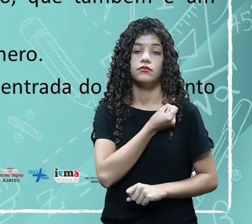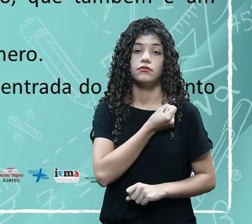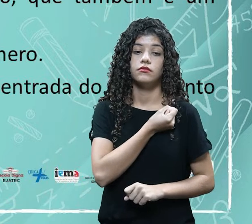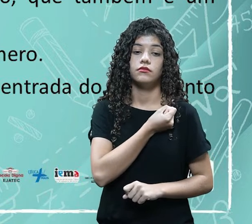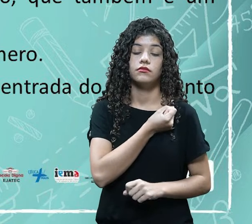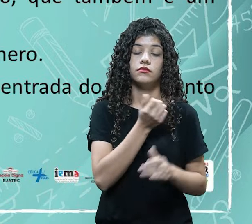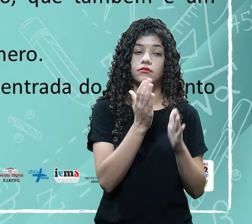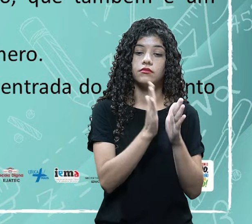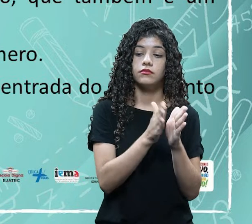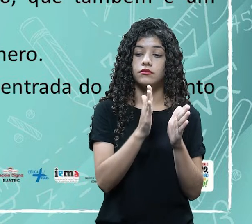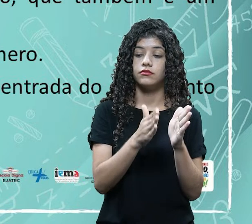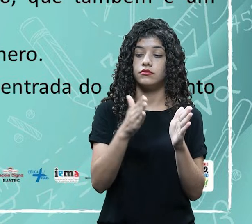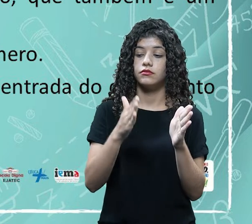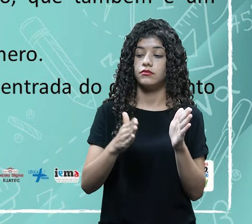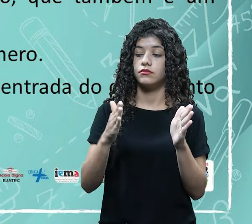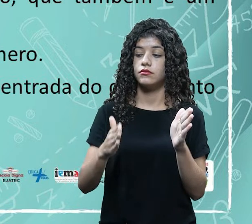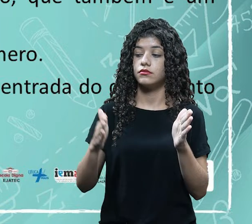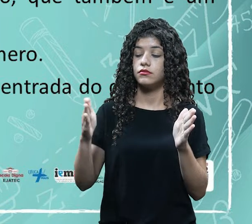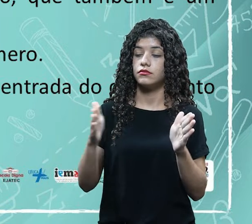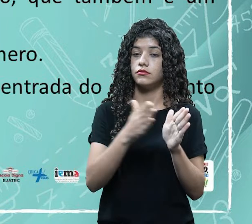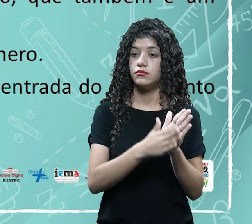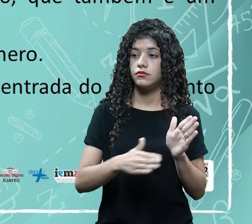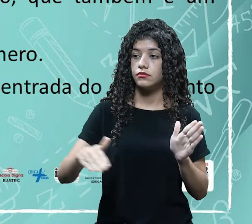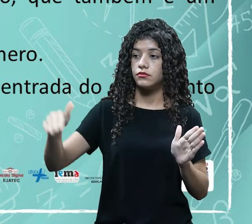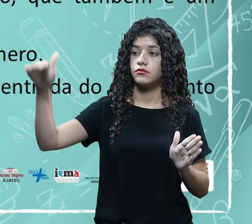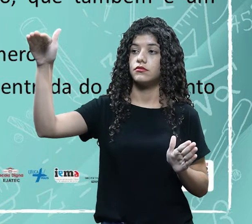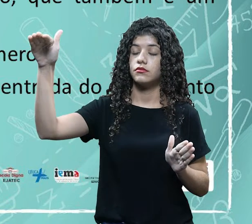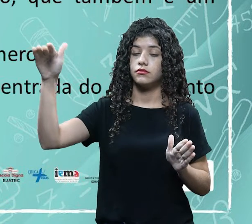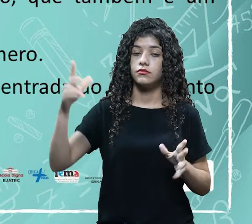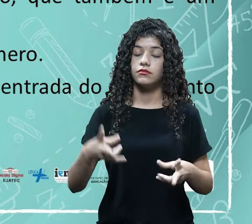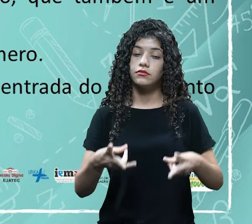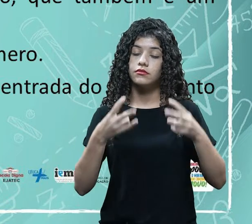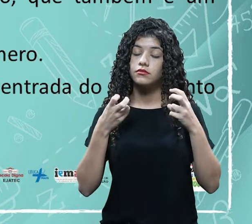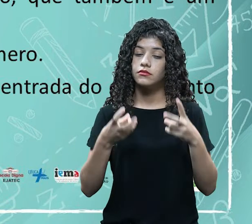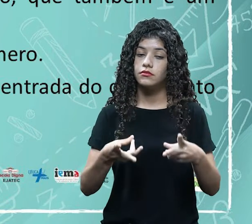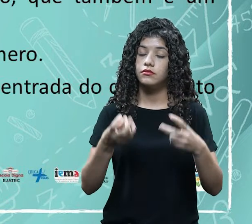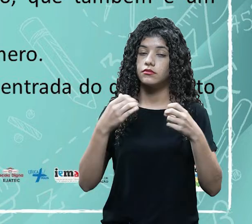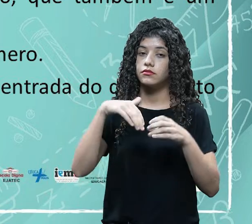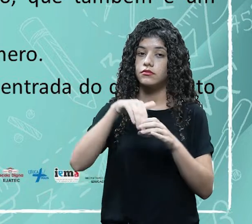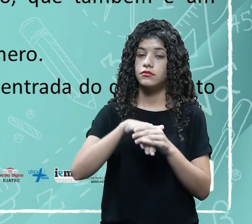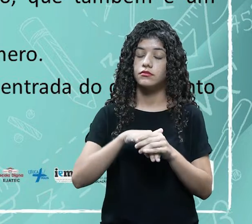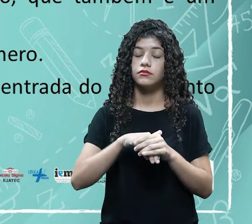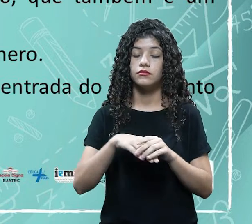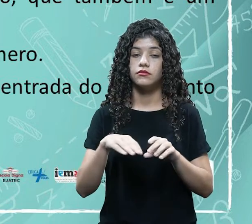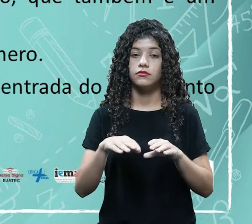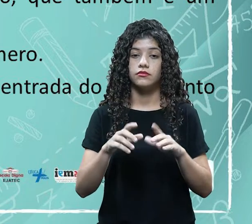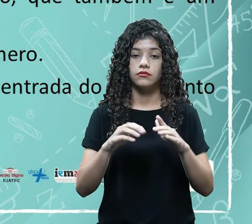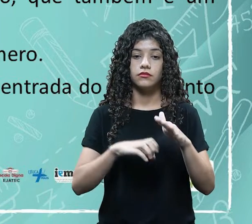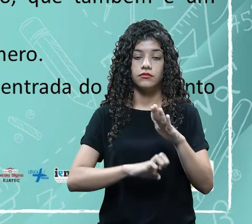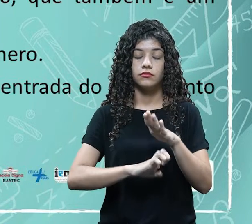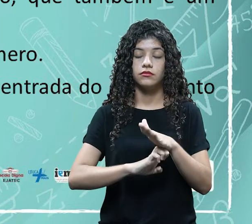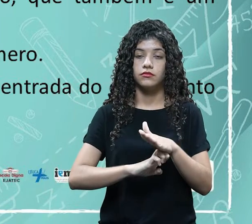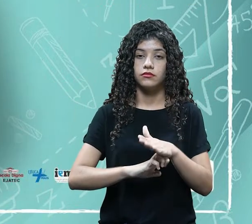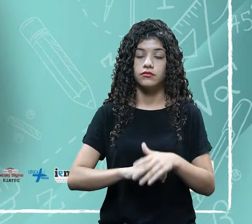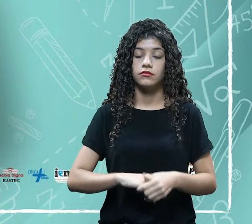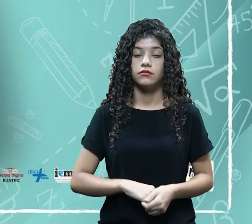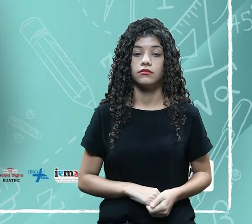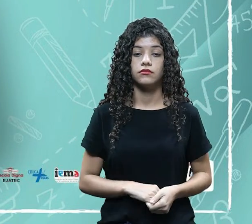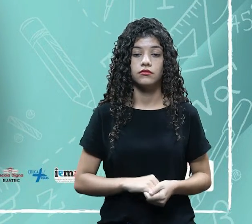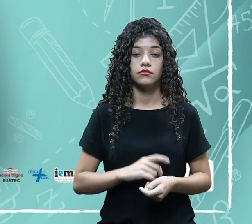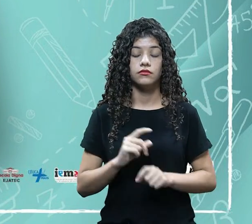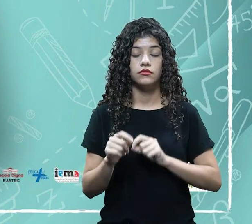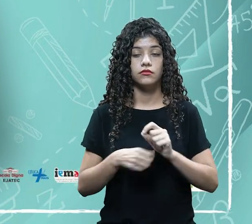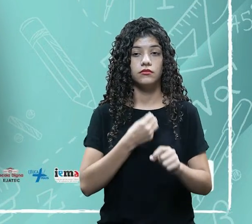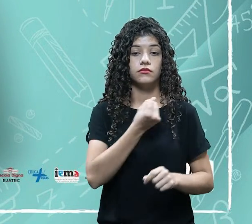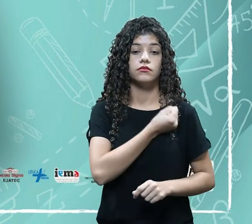essa numeração é sequencial, né, que o documento recebe para que seja identificado dentro da instituição durante a tramitação.